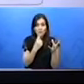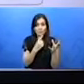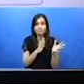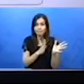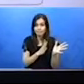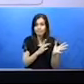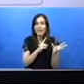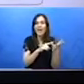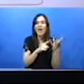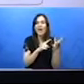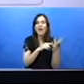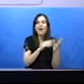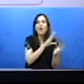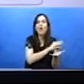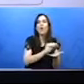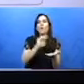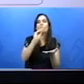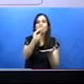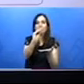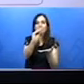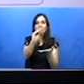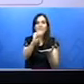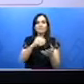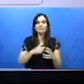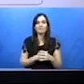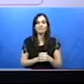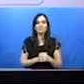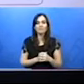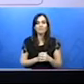para completar essa escrita.